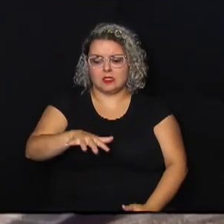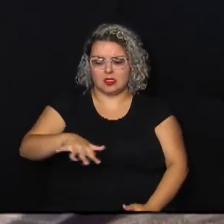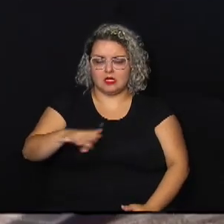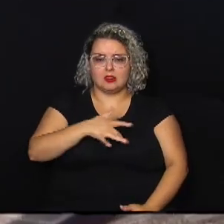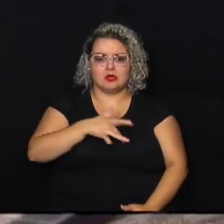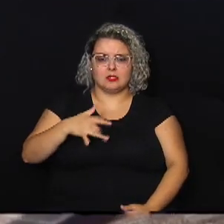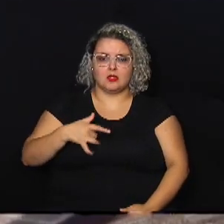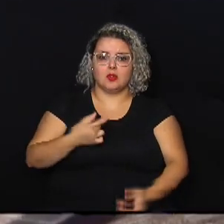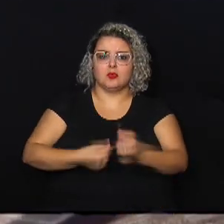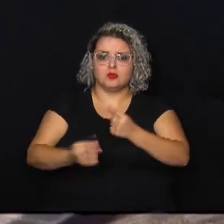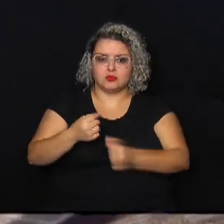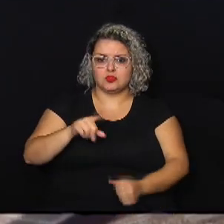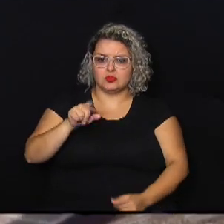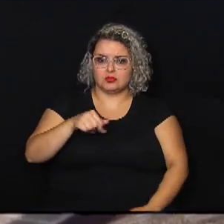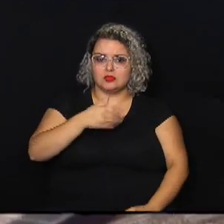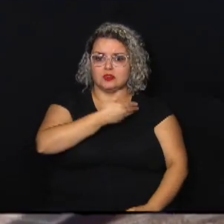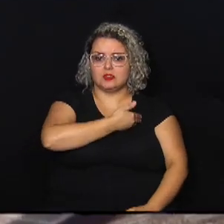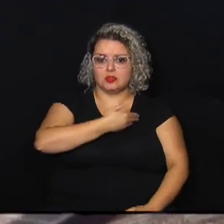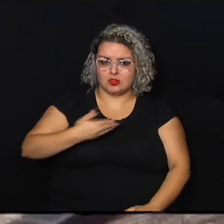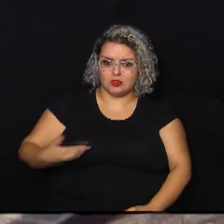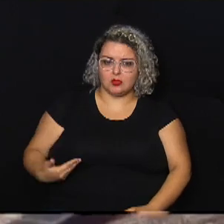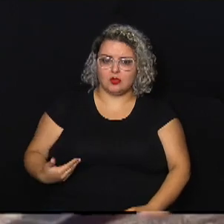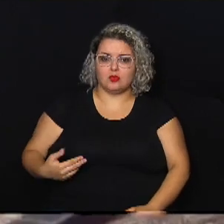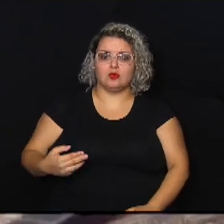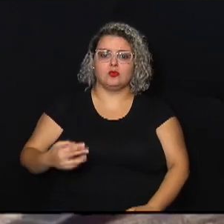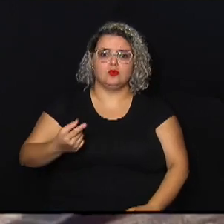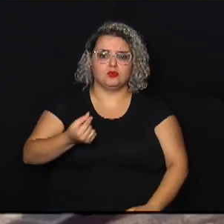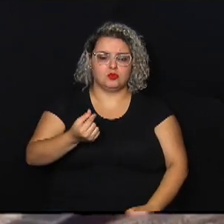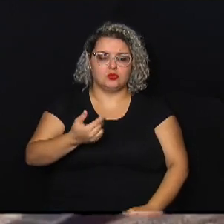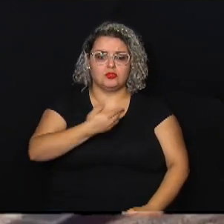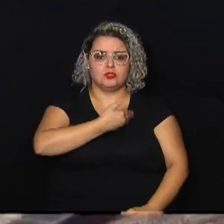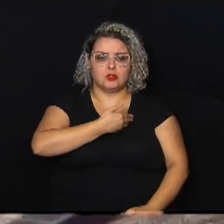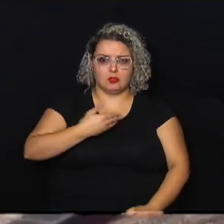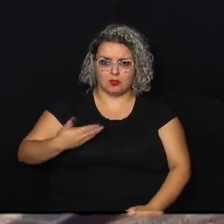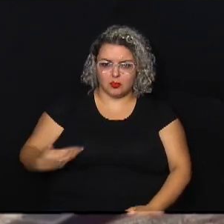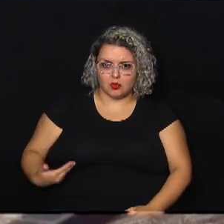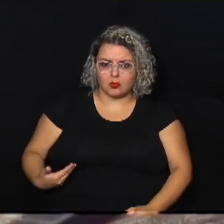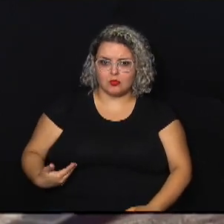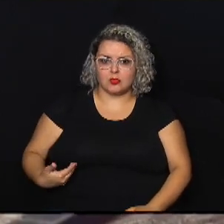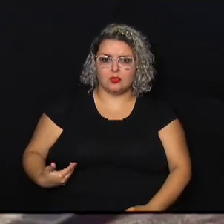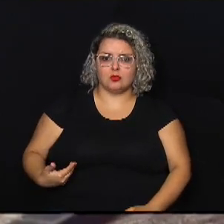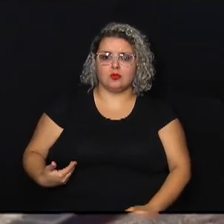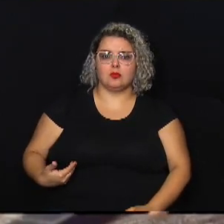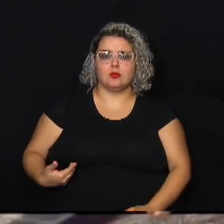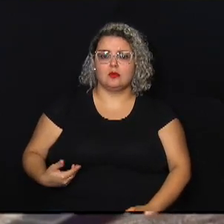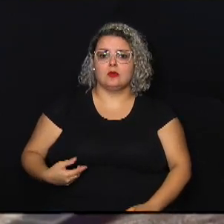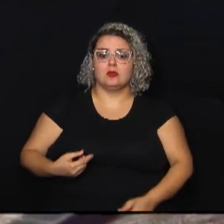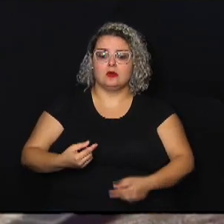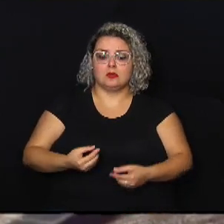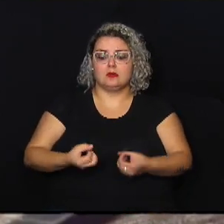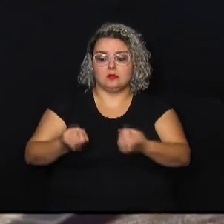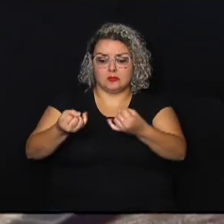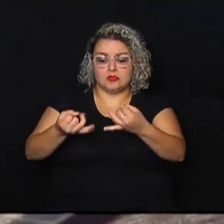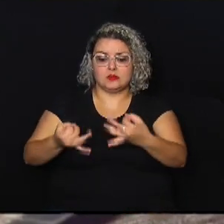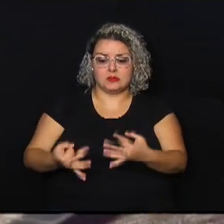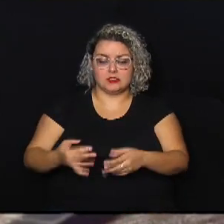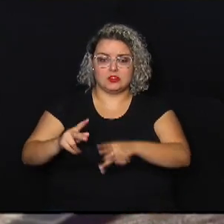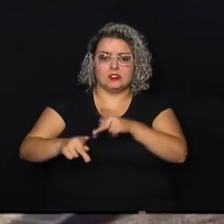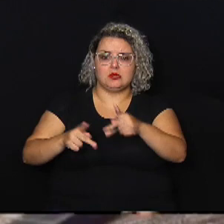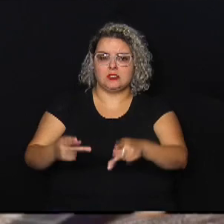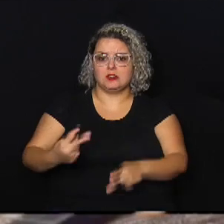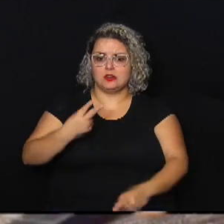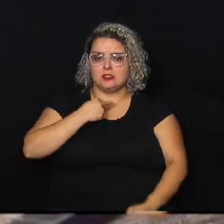da população, né? O cofre é público, o dinheiro é público, então nós temos que prestar contas à população. Nós não podemos, pura